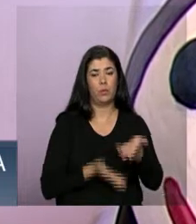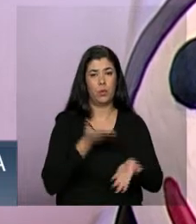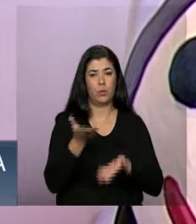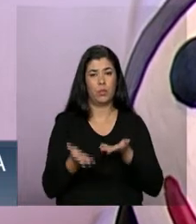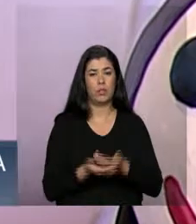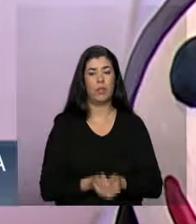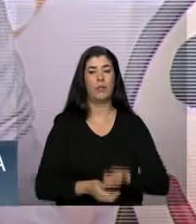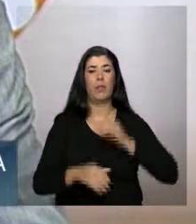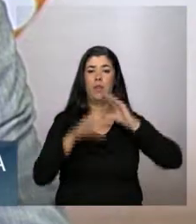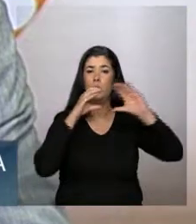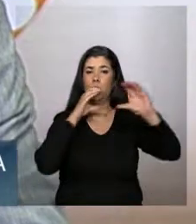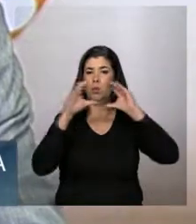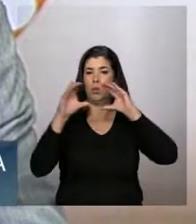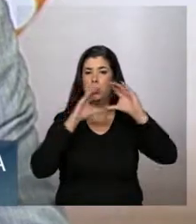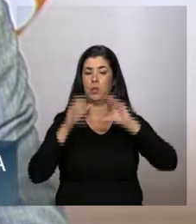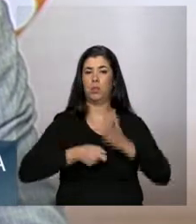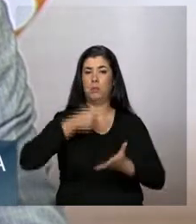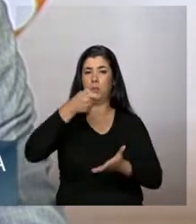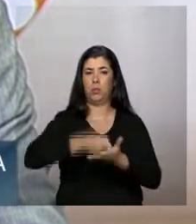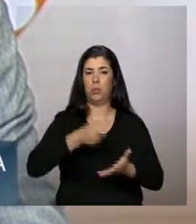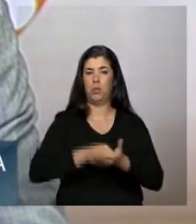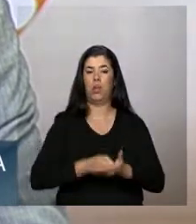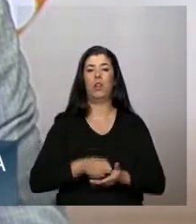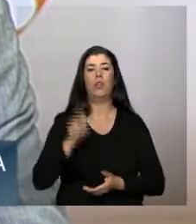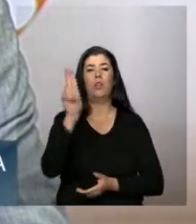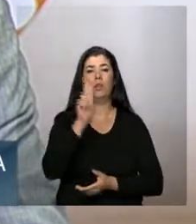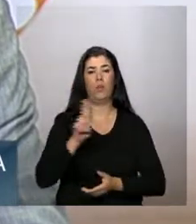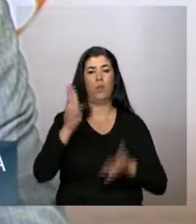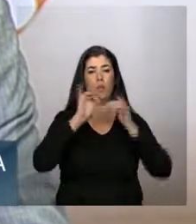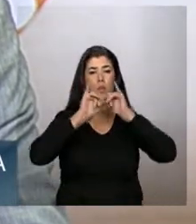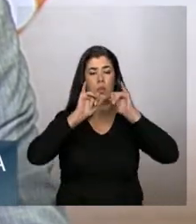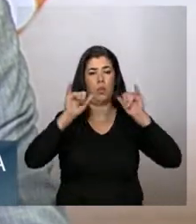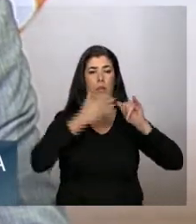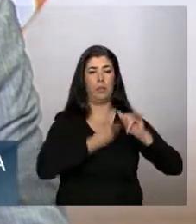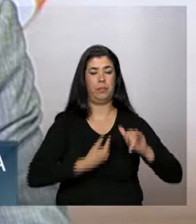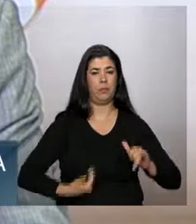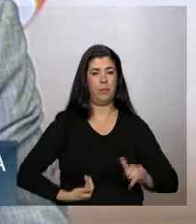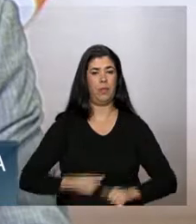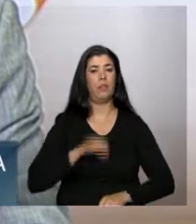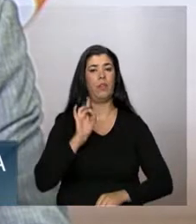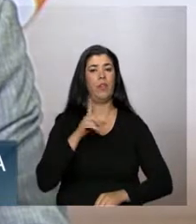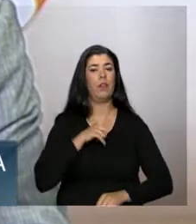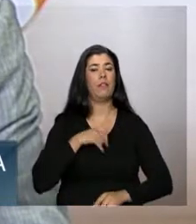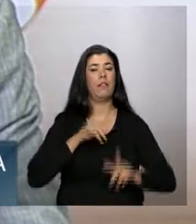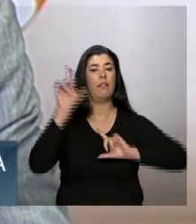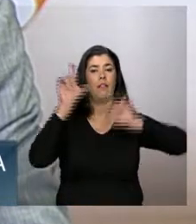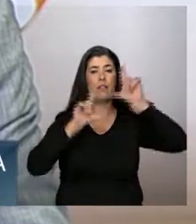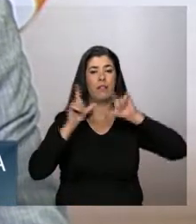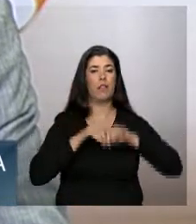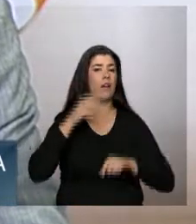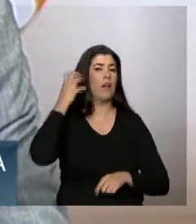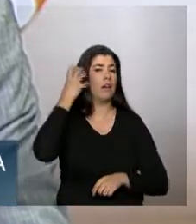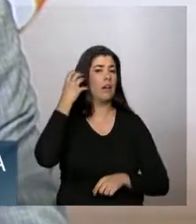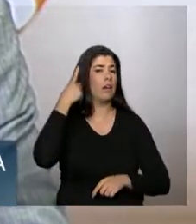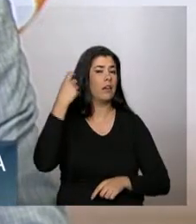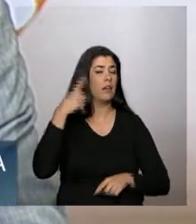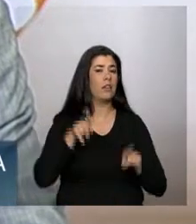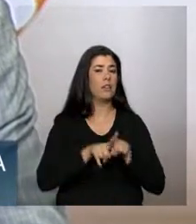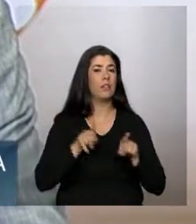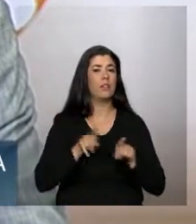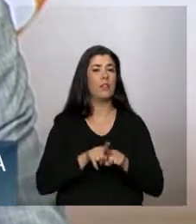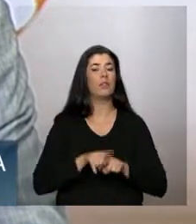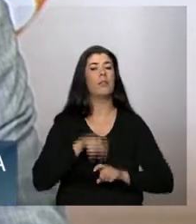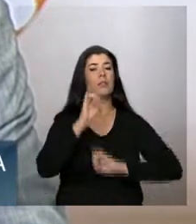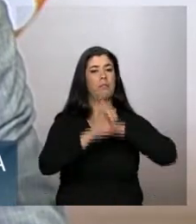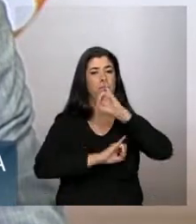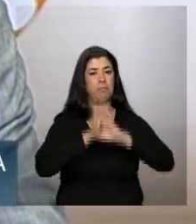na comunicação, na utilidade pública, vamos usar não só a televisão, rádio, mas vamos usar muito as mídias